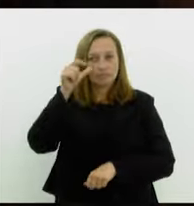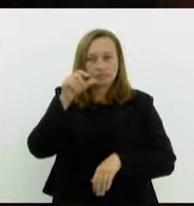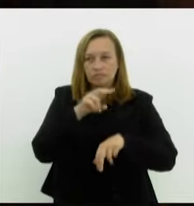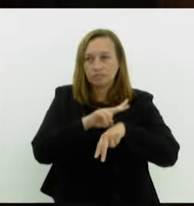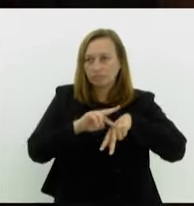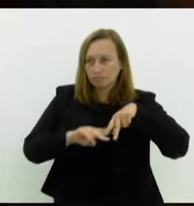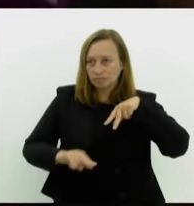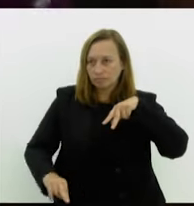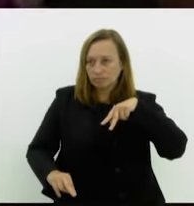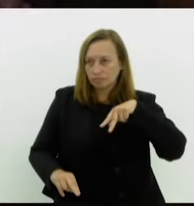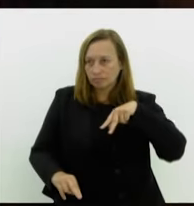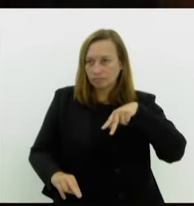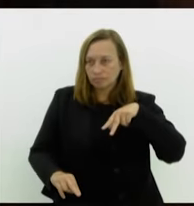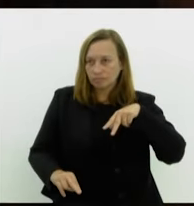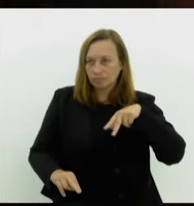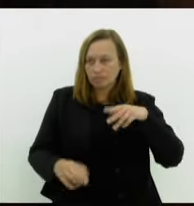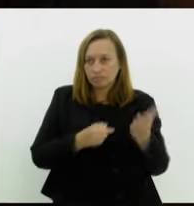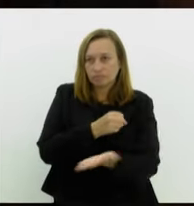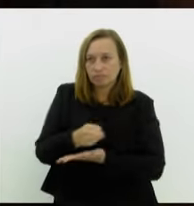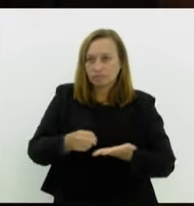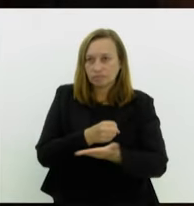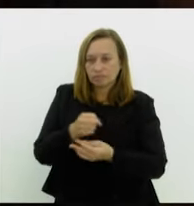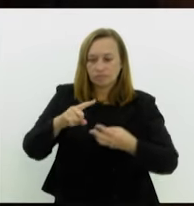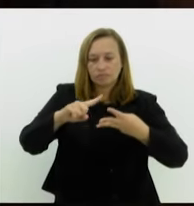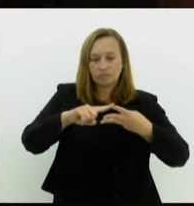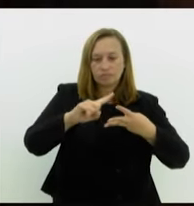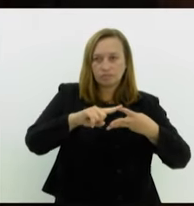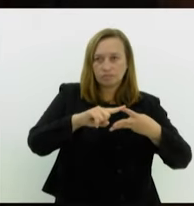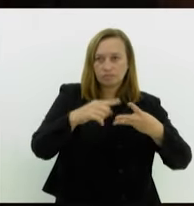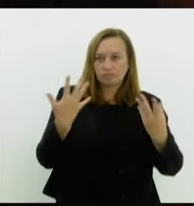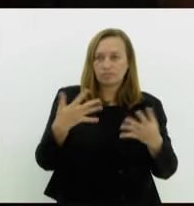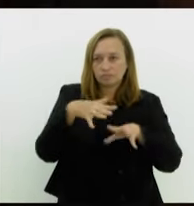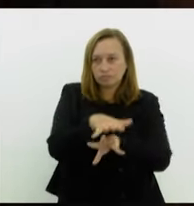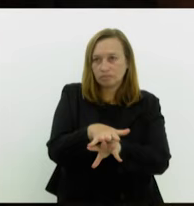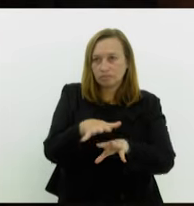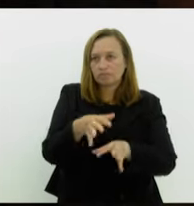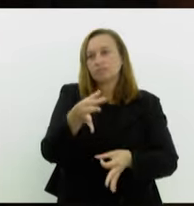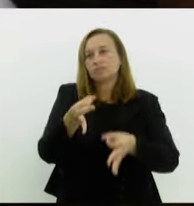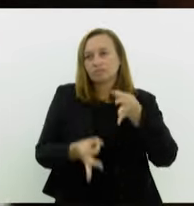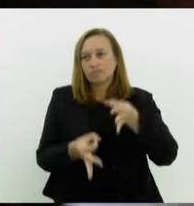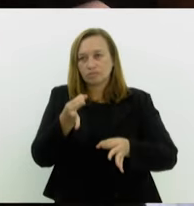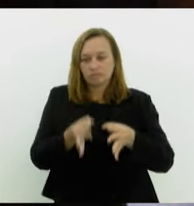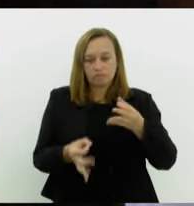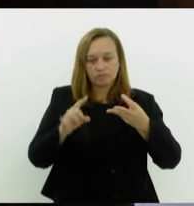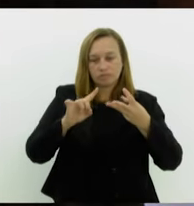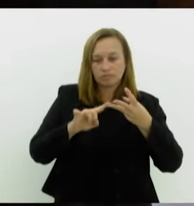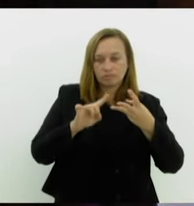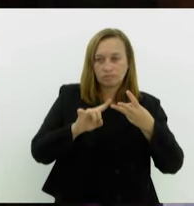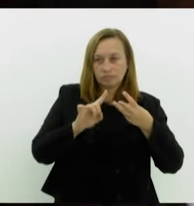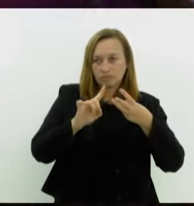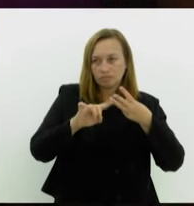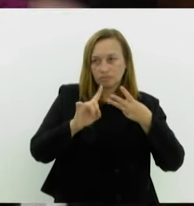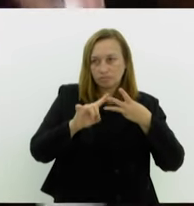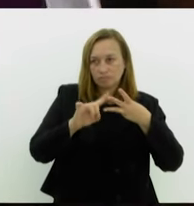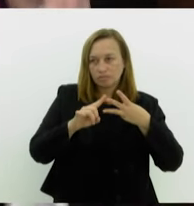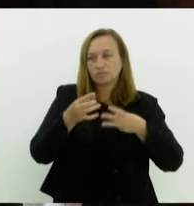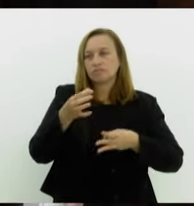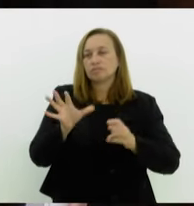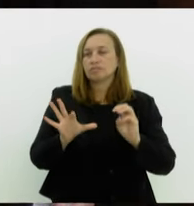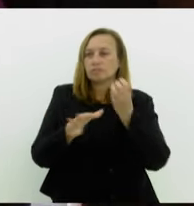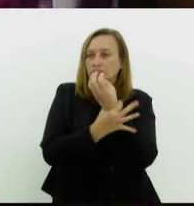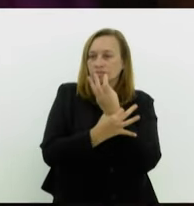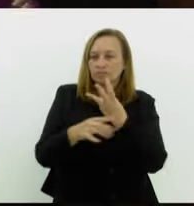na Perspectiva deste tripé de inclusão justiça e segurança os países mais bem ranqueados são